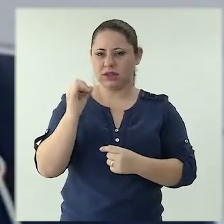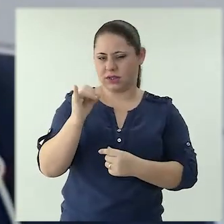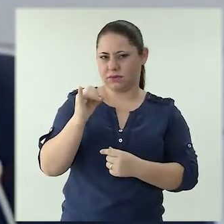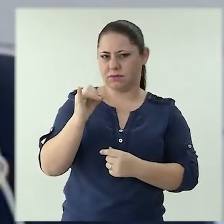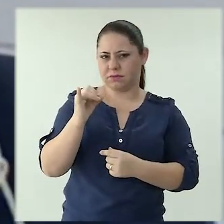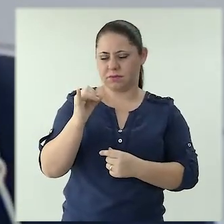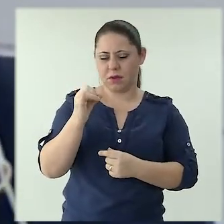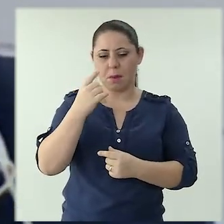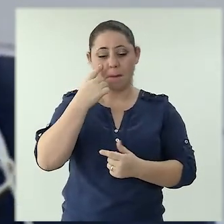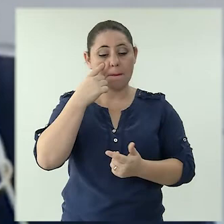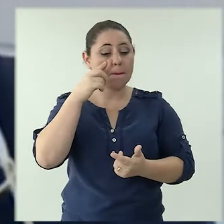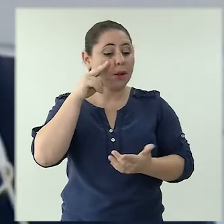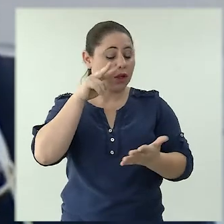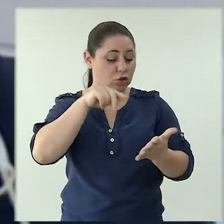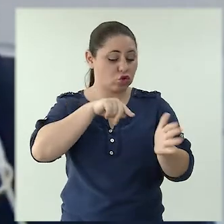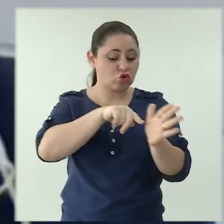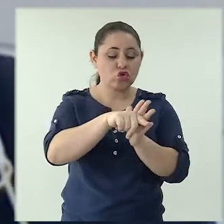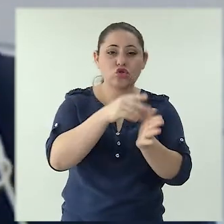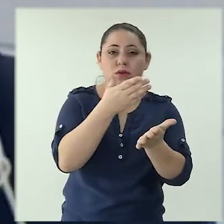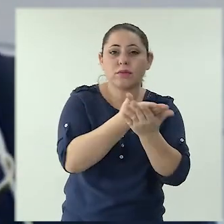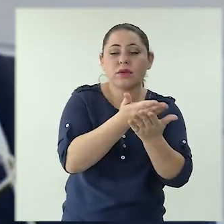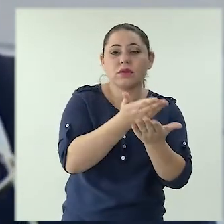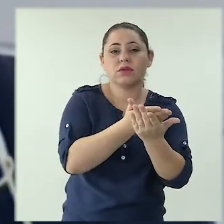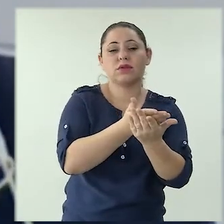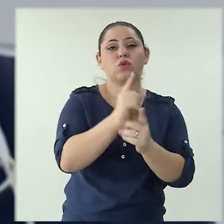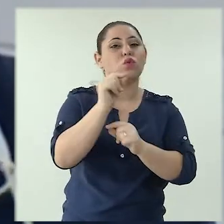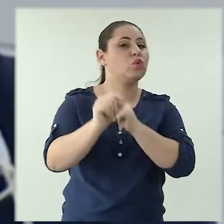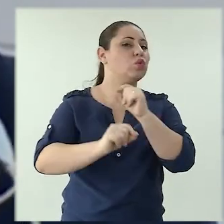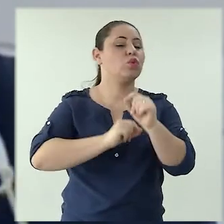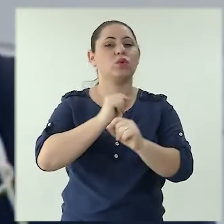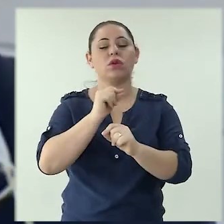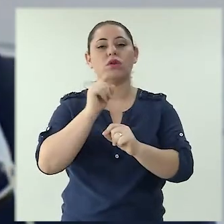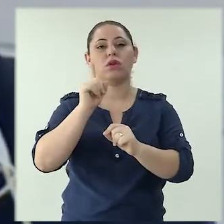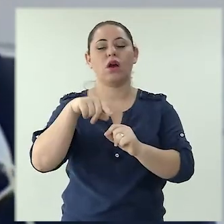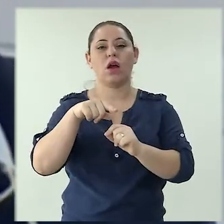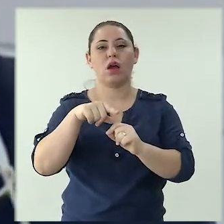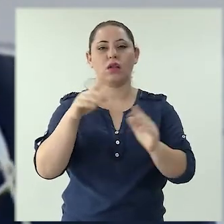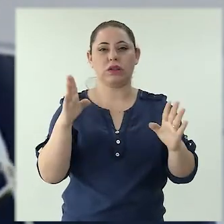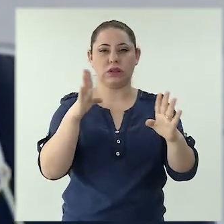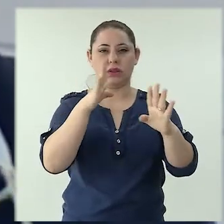gente verificar o custo do uso capião ou a transmissão de uma